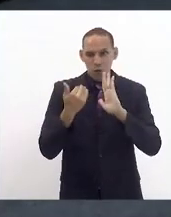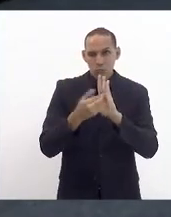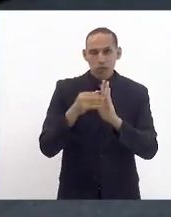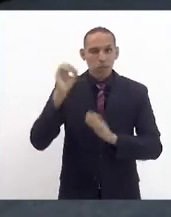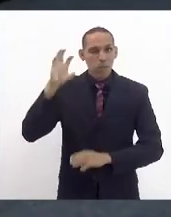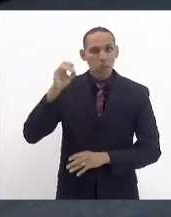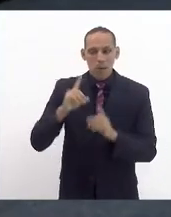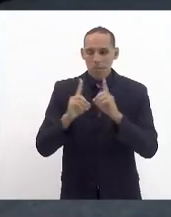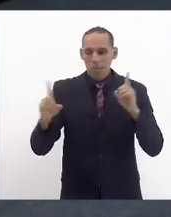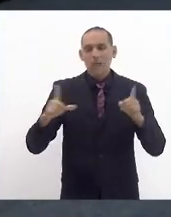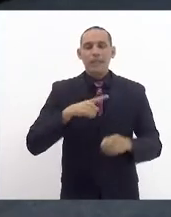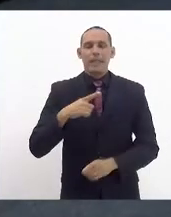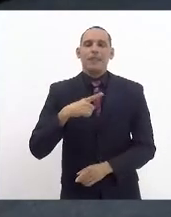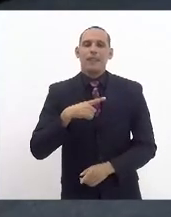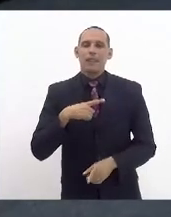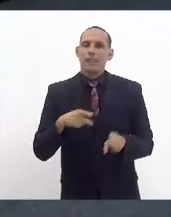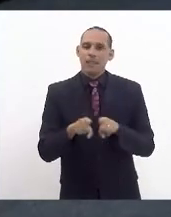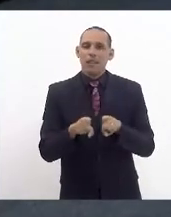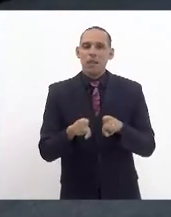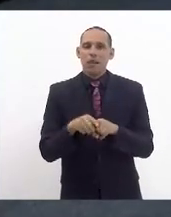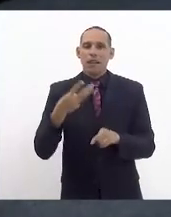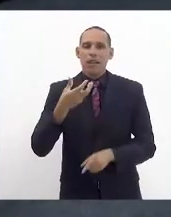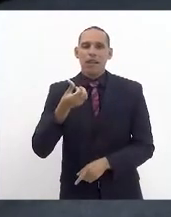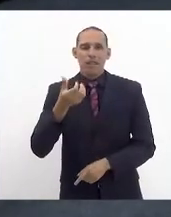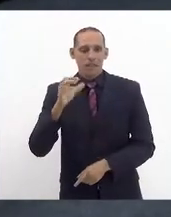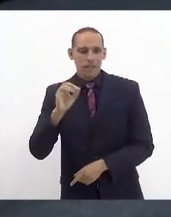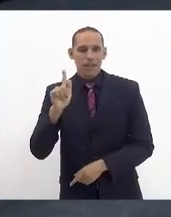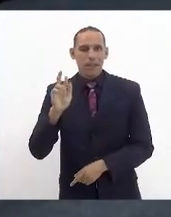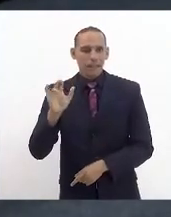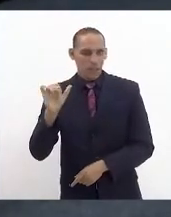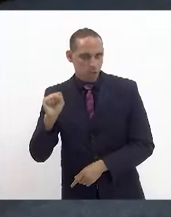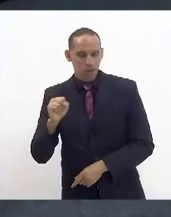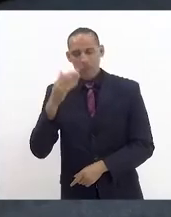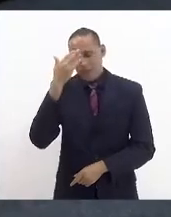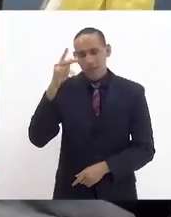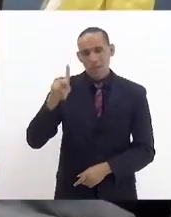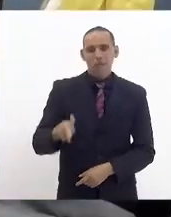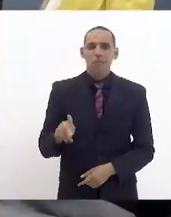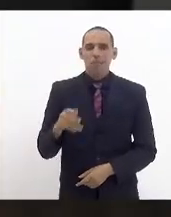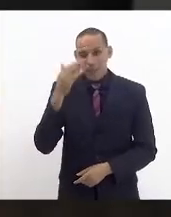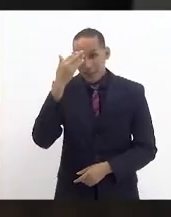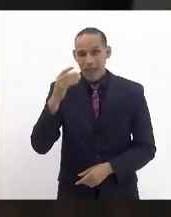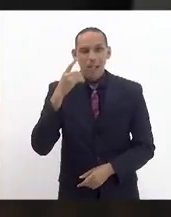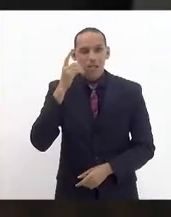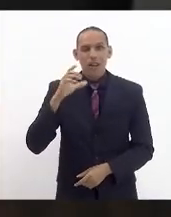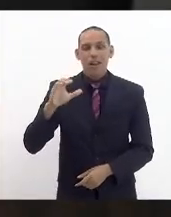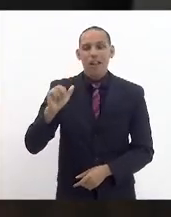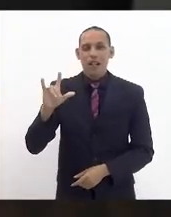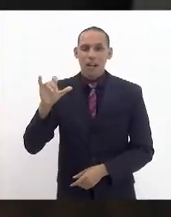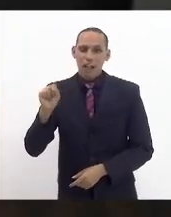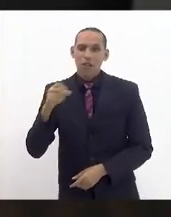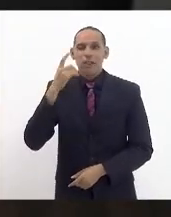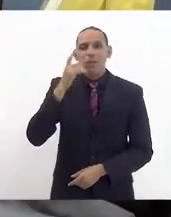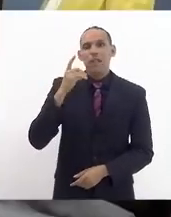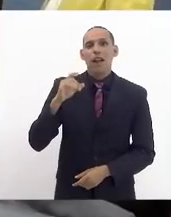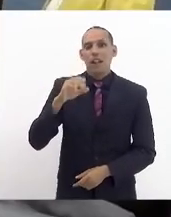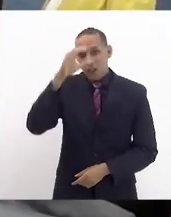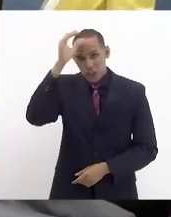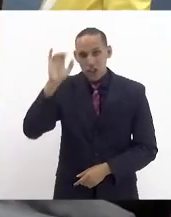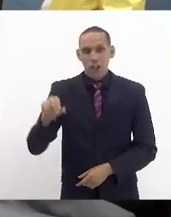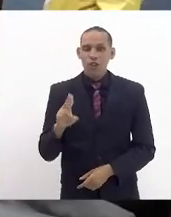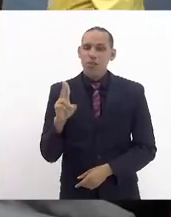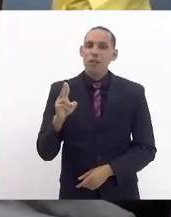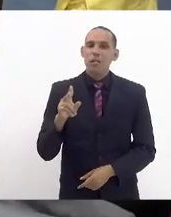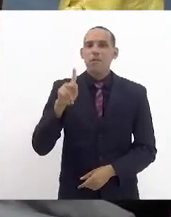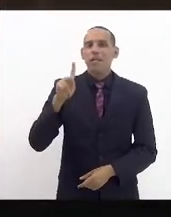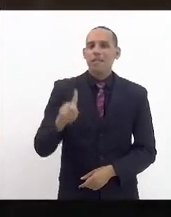de distância do tipo 360 graus. Obrigado, presidente. Obrigado, deputado Carlos. Deputada Tia Ju. Presidente